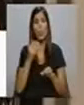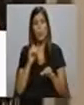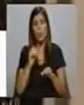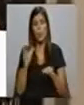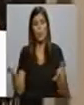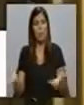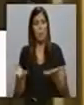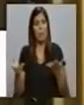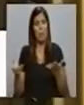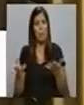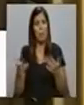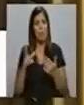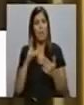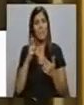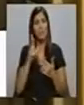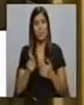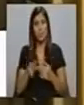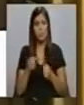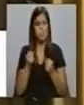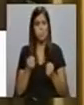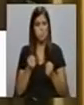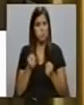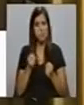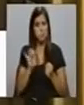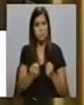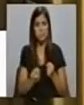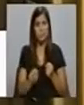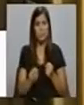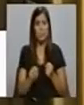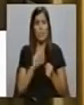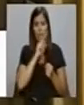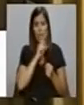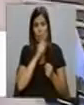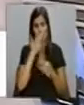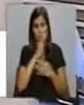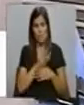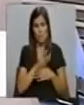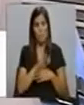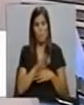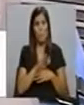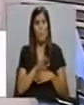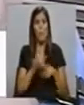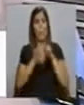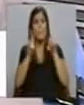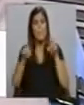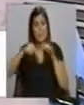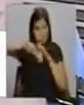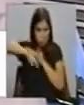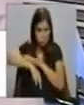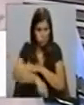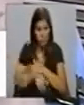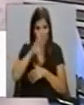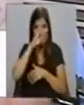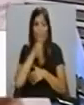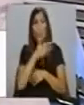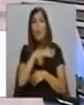leve que o raio-x não consegue ver. Permite ver, por exemplo, uma empresa que esteja a minerar no terreno, permite ver onde é que existe